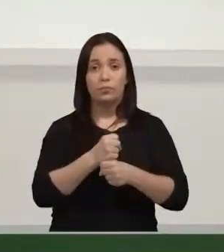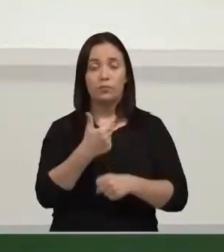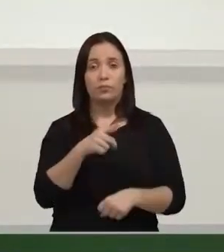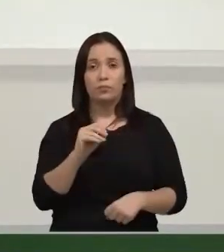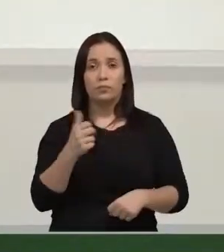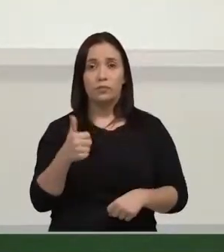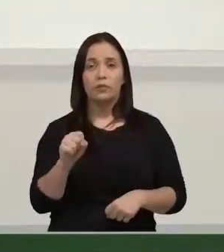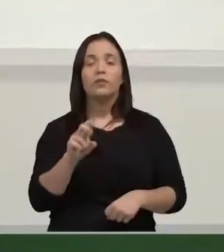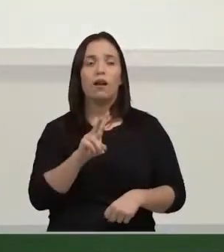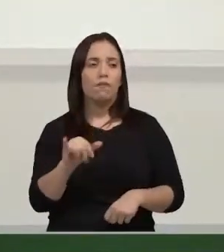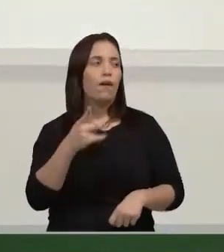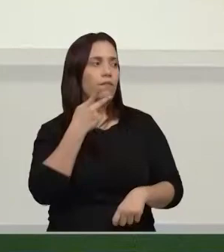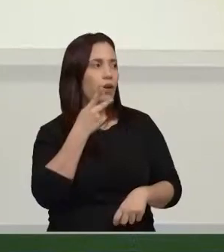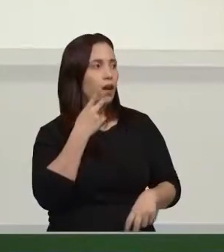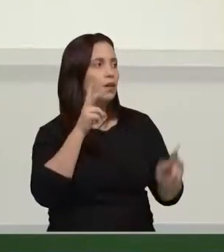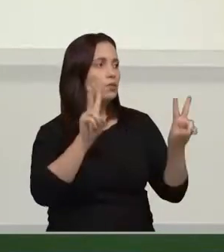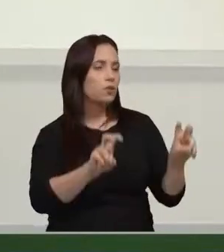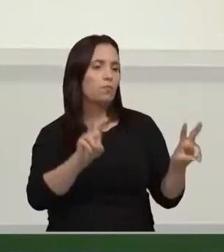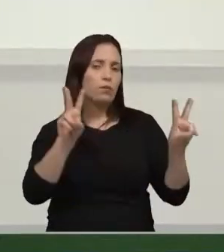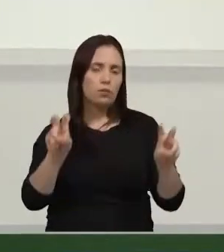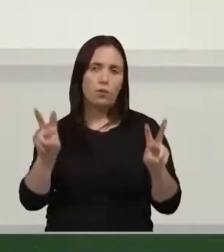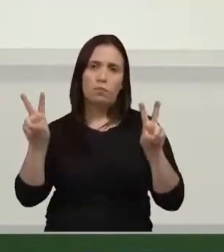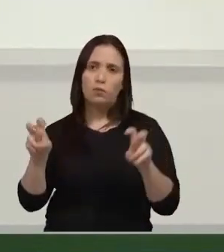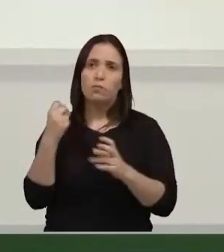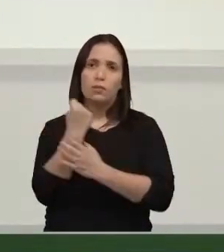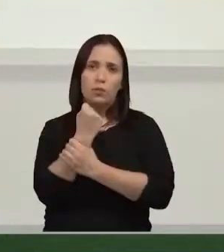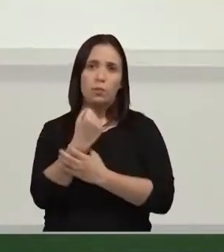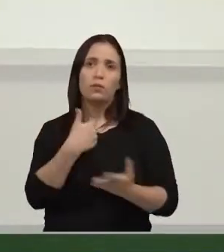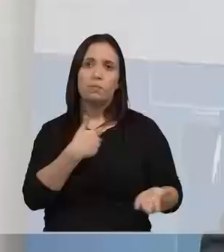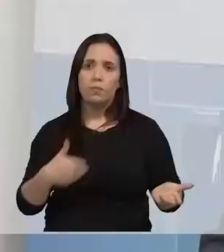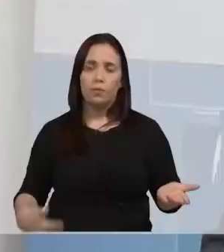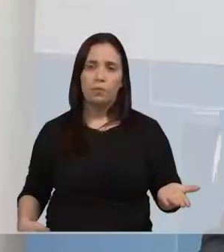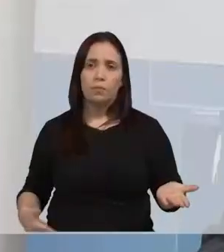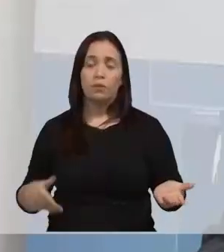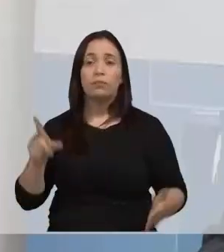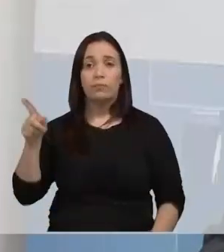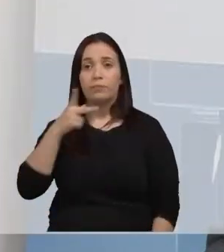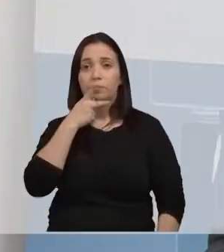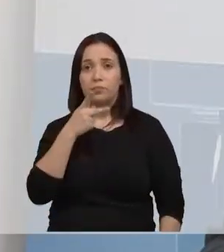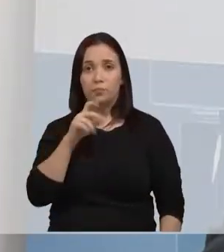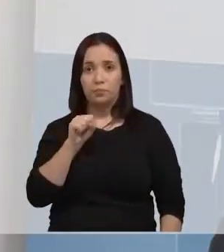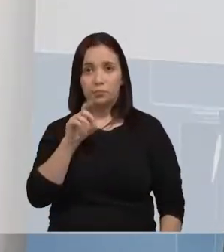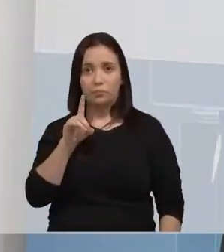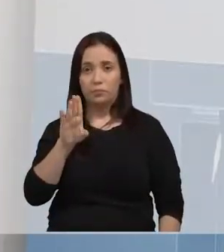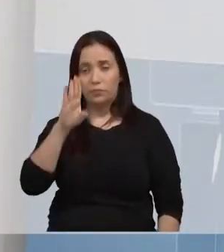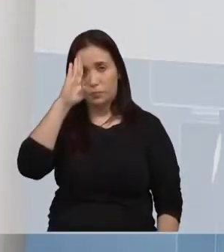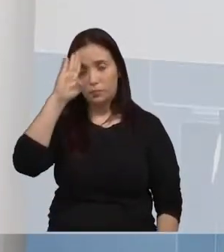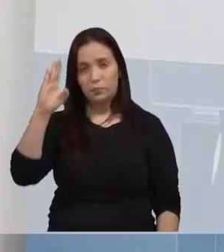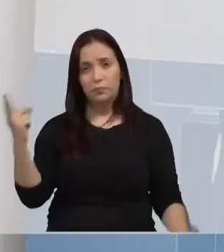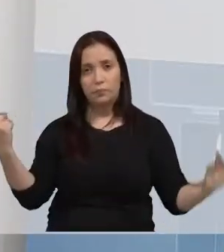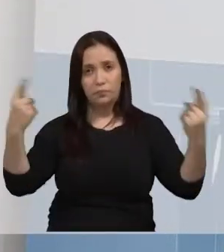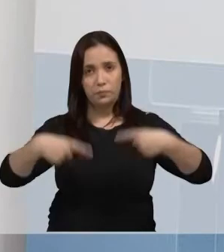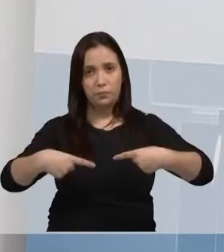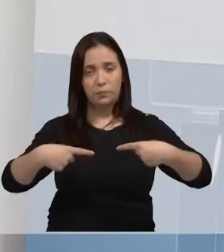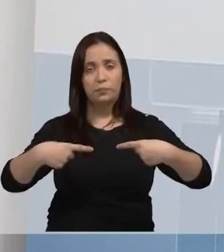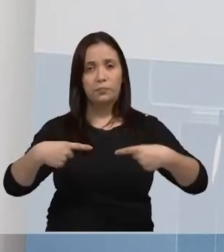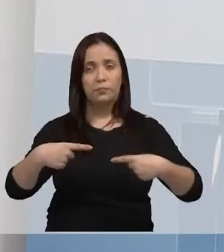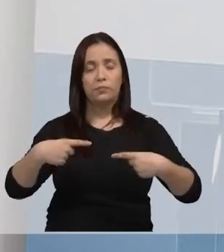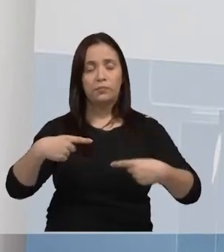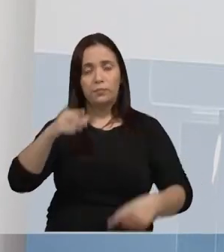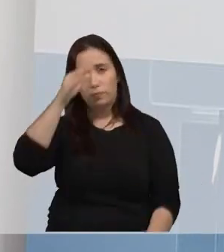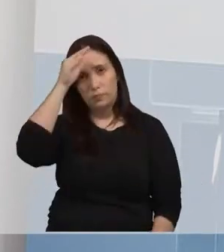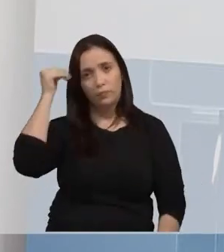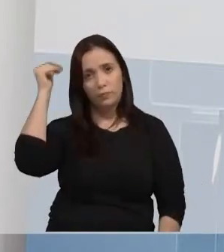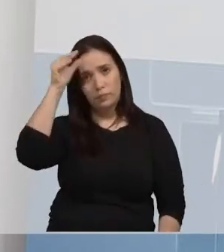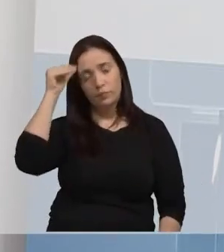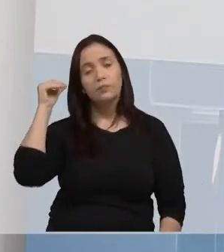Teófilo. Para dar a impressão de que, mais do que um capitão, vão arranjar um general para resolver o problema da segurança pública do Estado